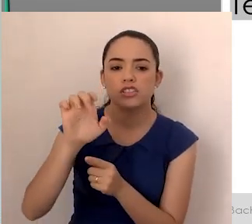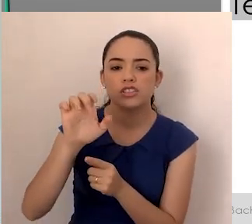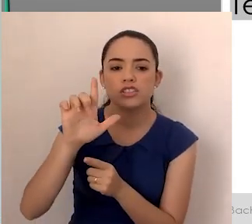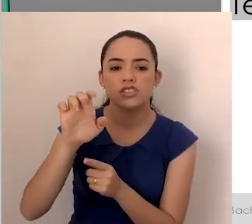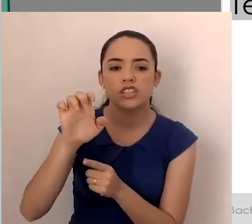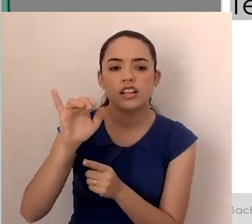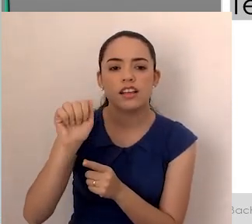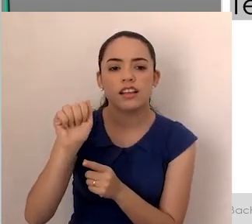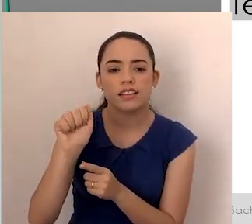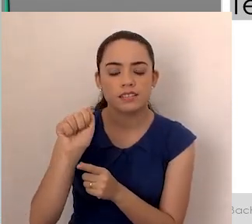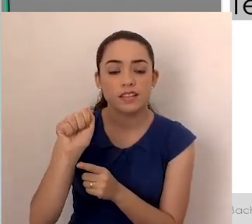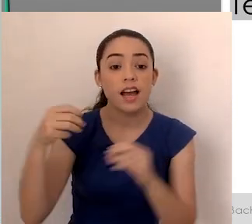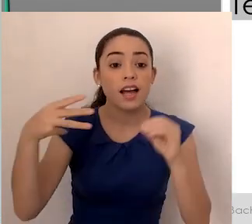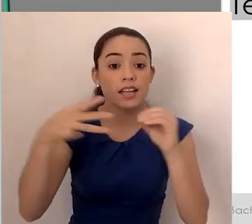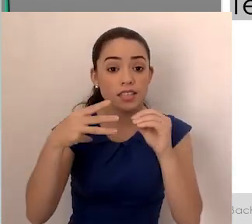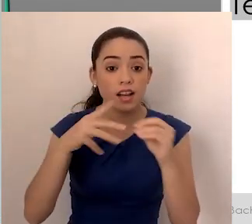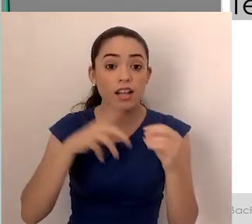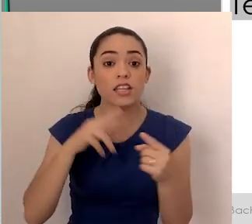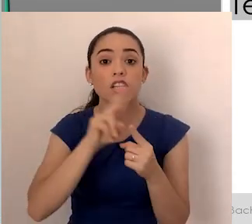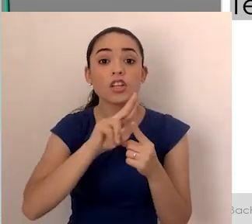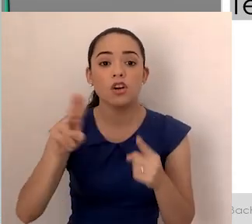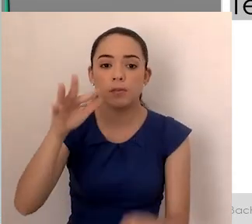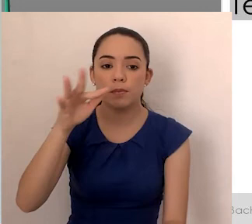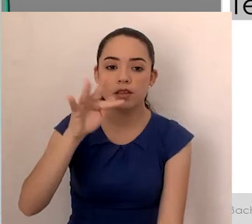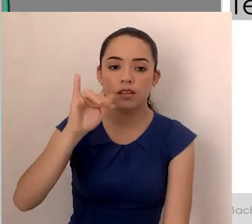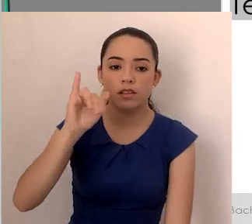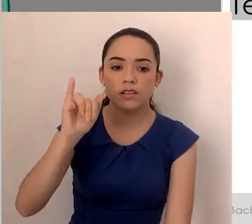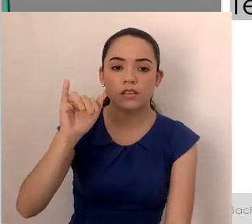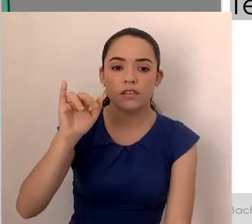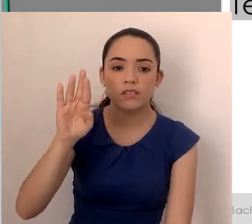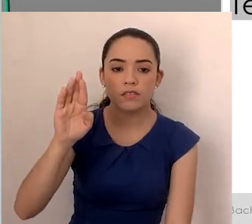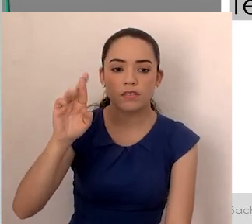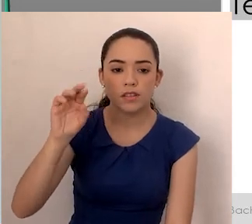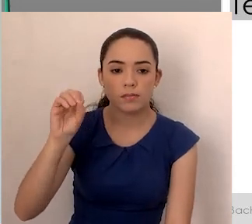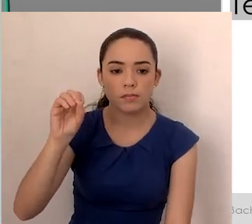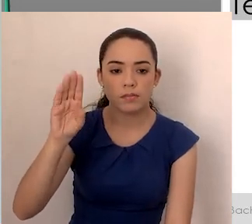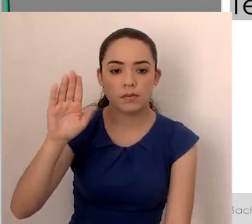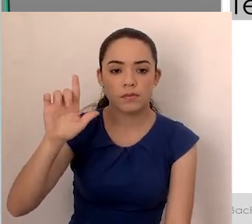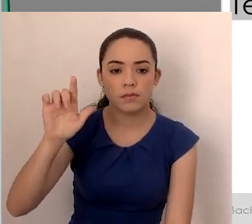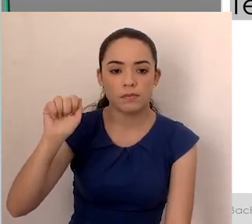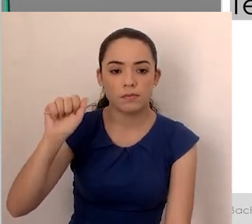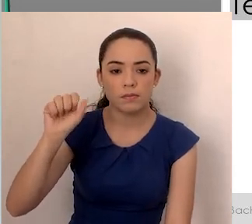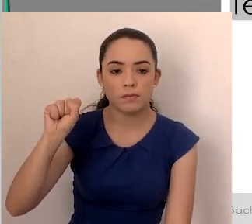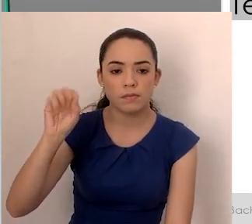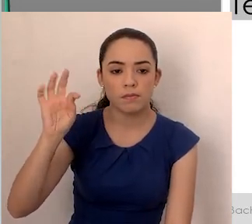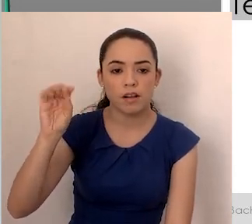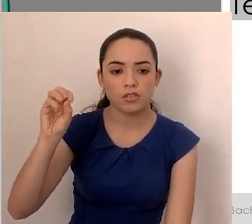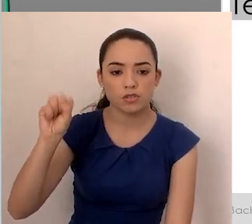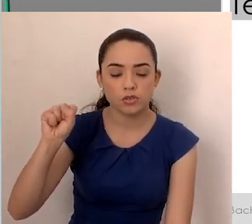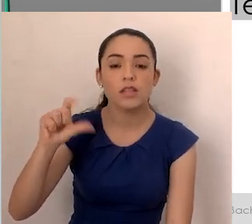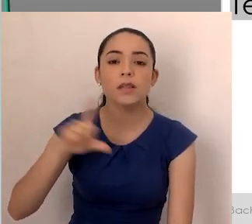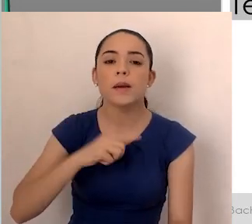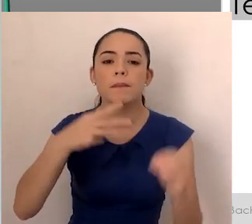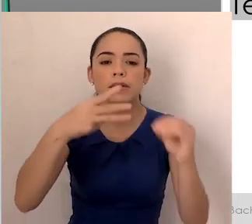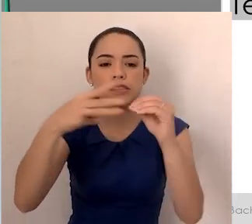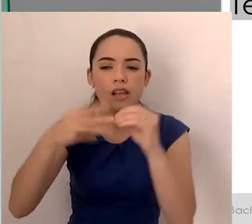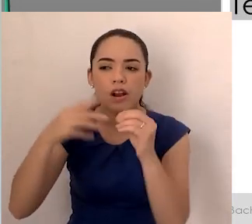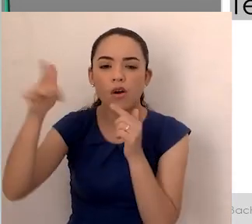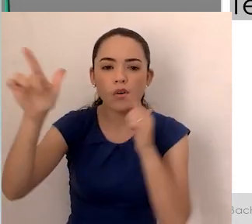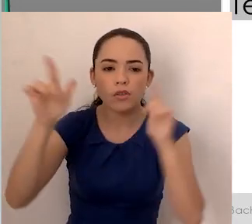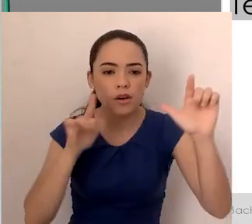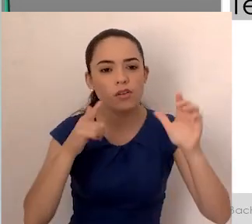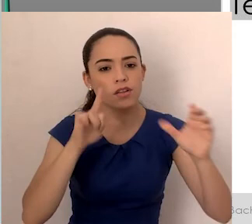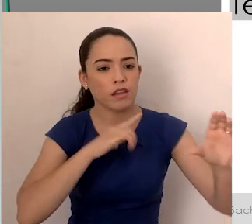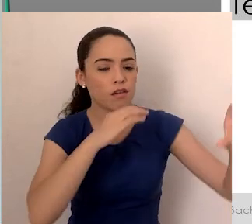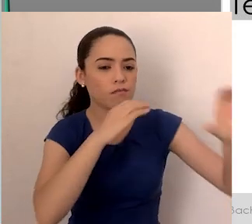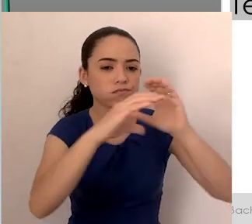fibras distribuídas na matriz gelatinosa. As células serão denominadas de fibroblastos e apresentam longos processos citoplasmáticos